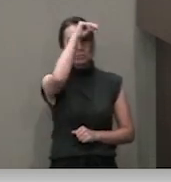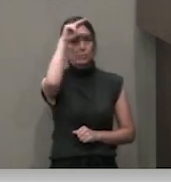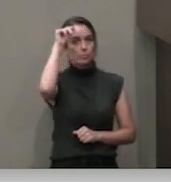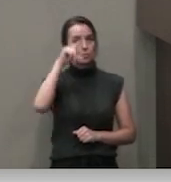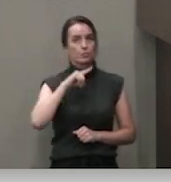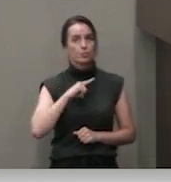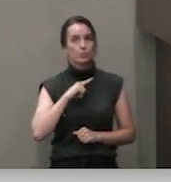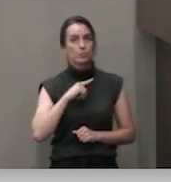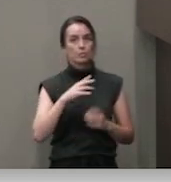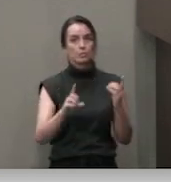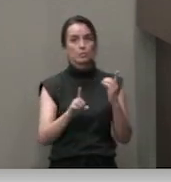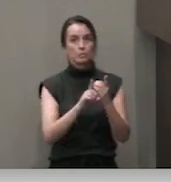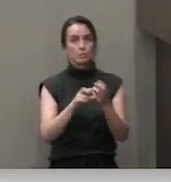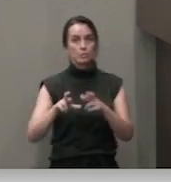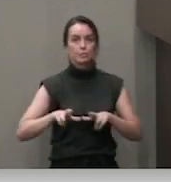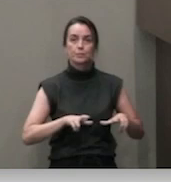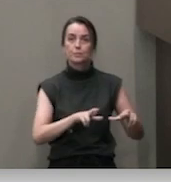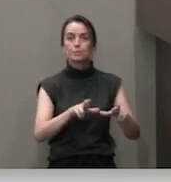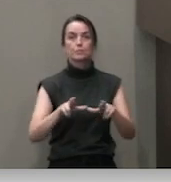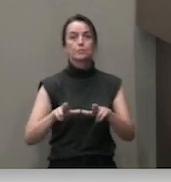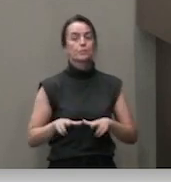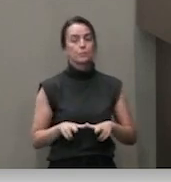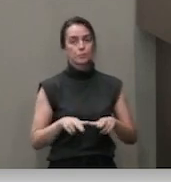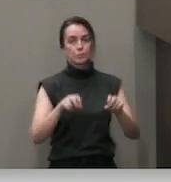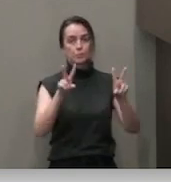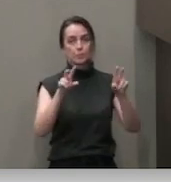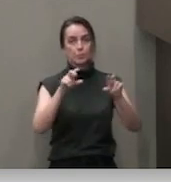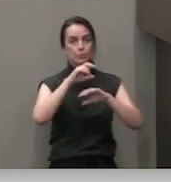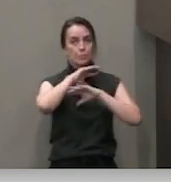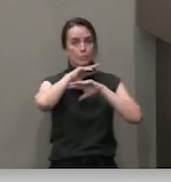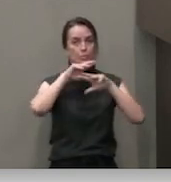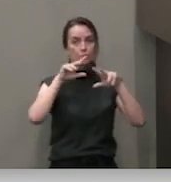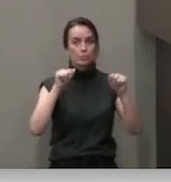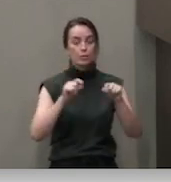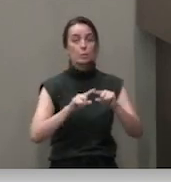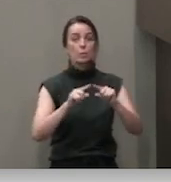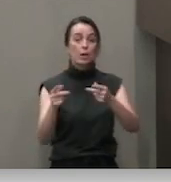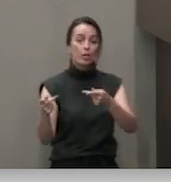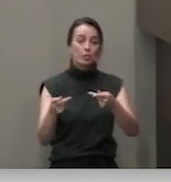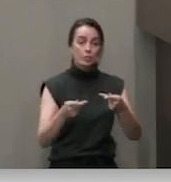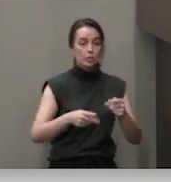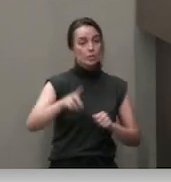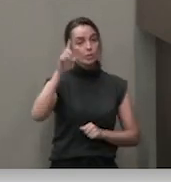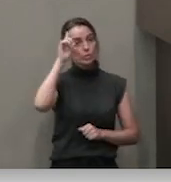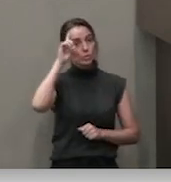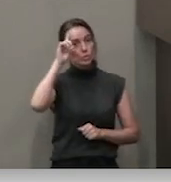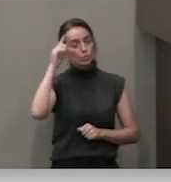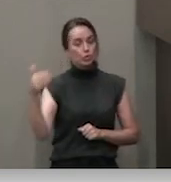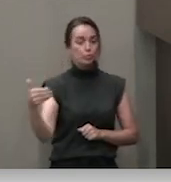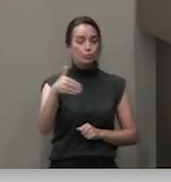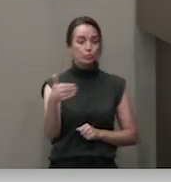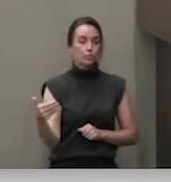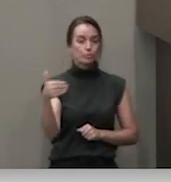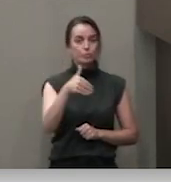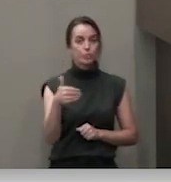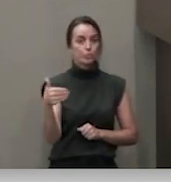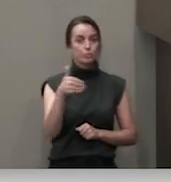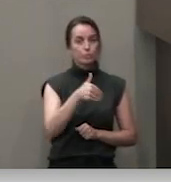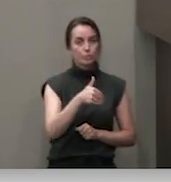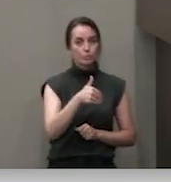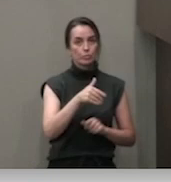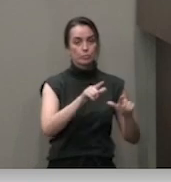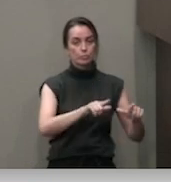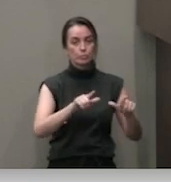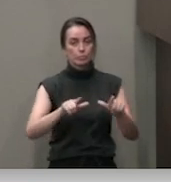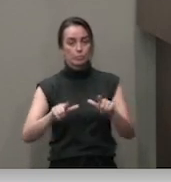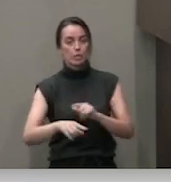Estadual Regional da questão animal mas as visitas do dia a dia nos gabinetes dos vereadores nos departamentos